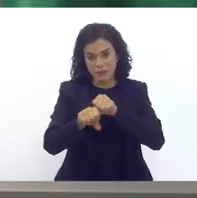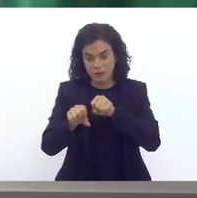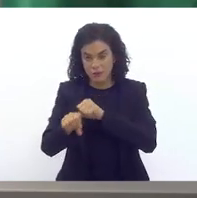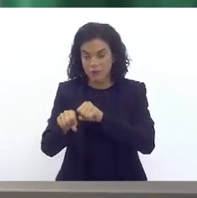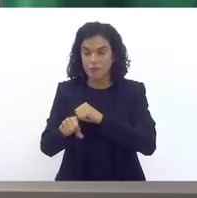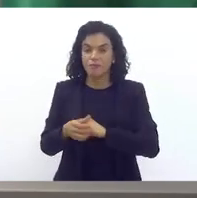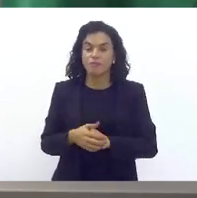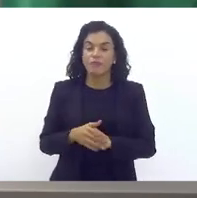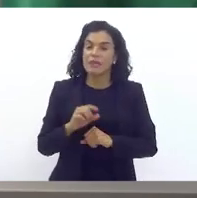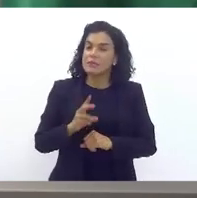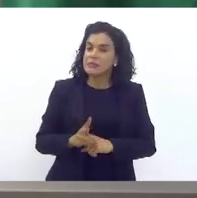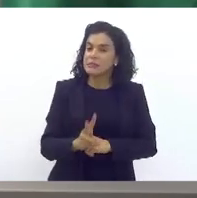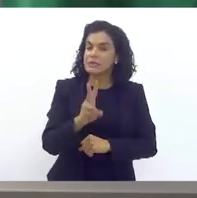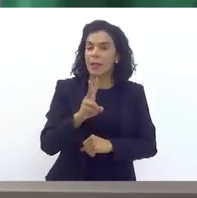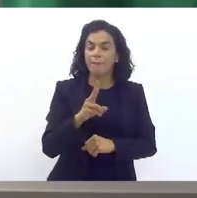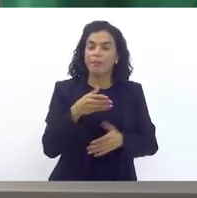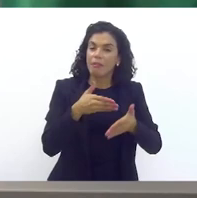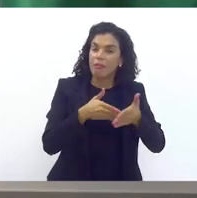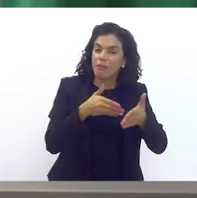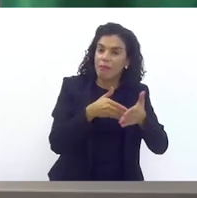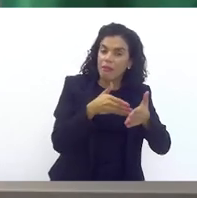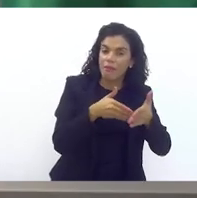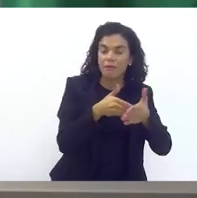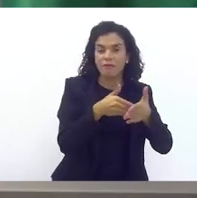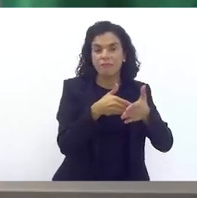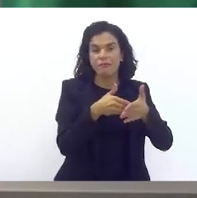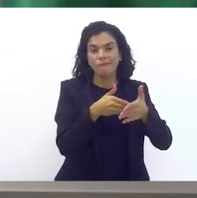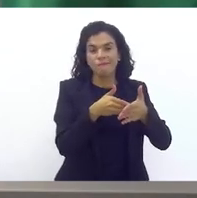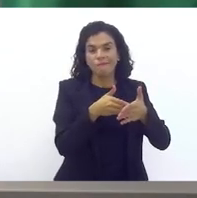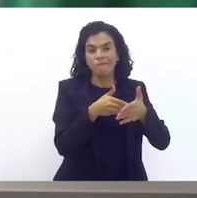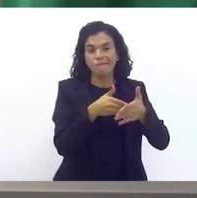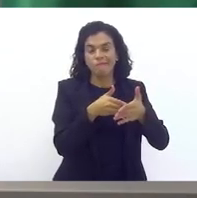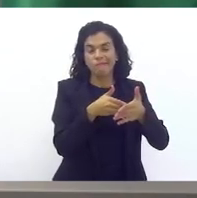sempre esbarramos